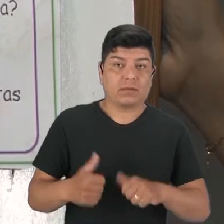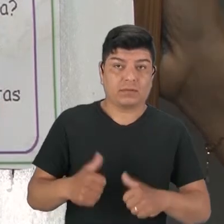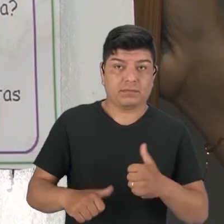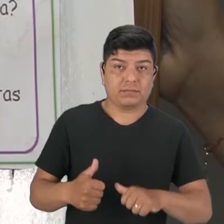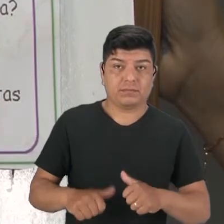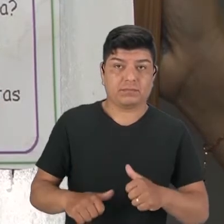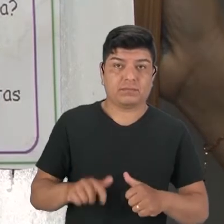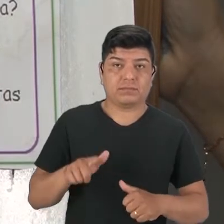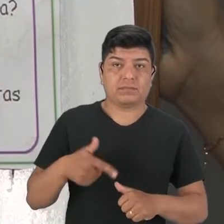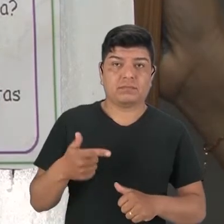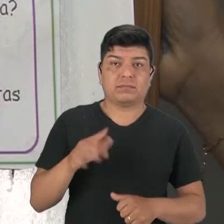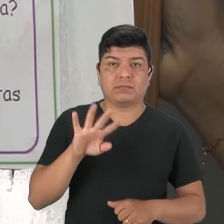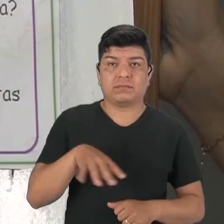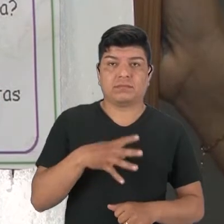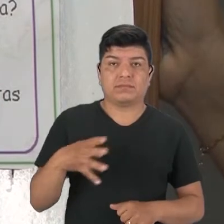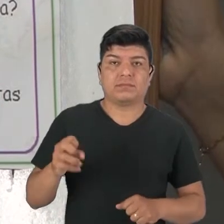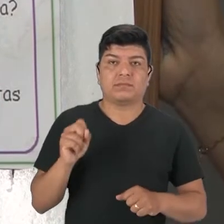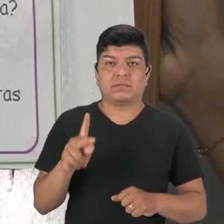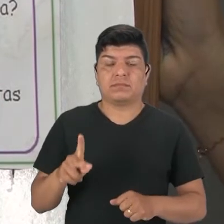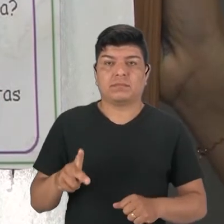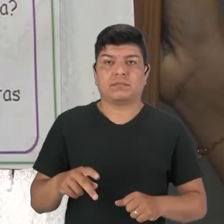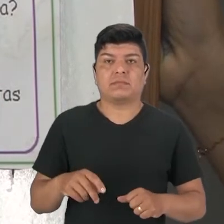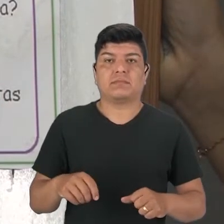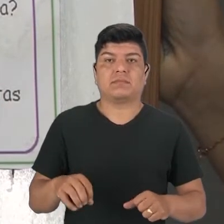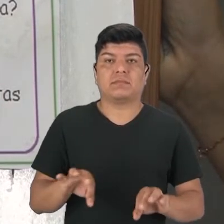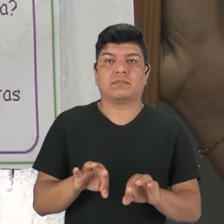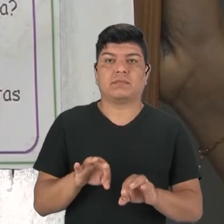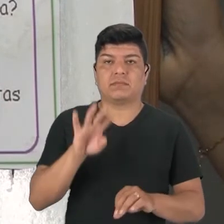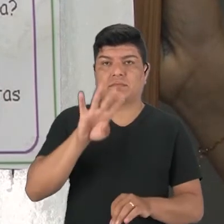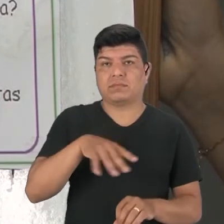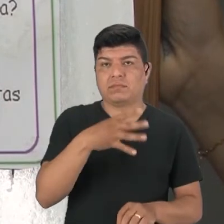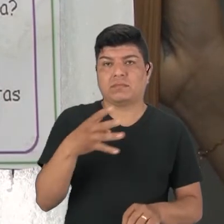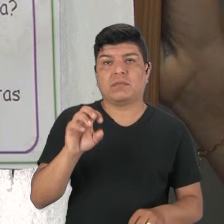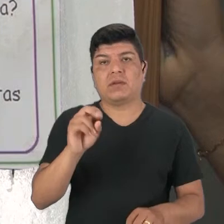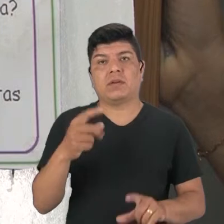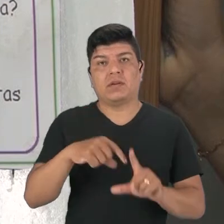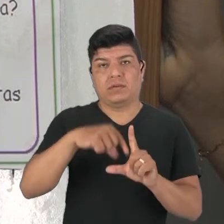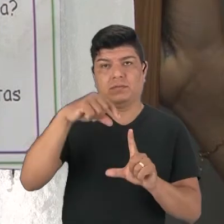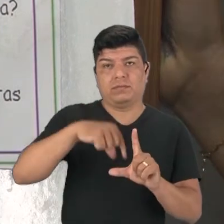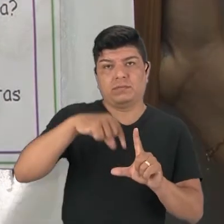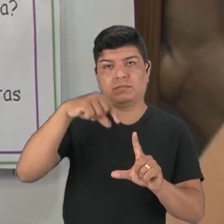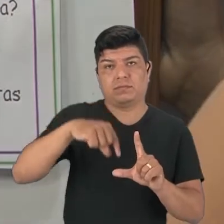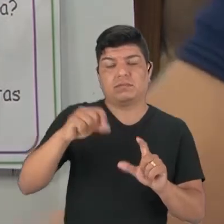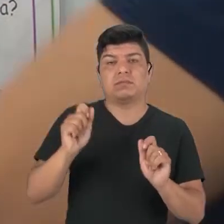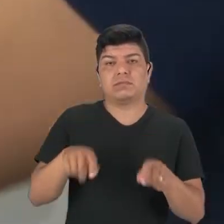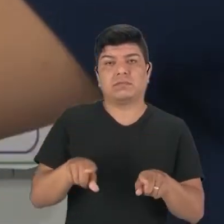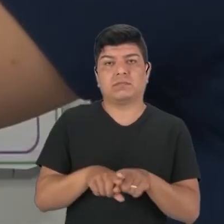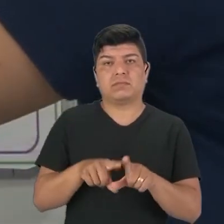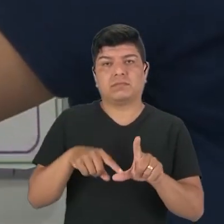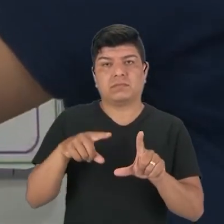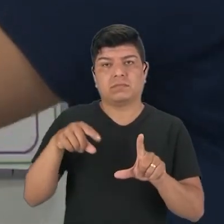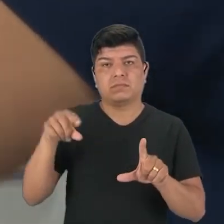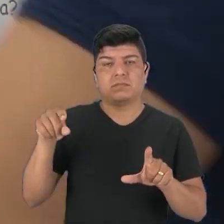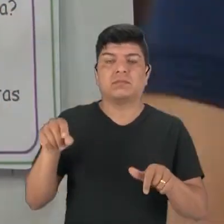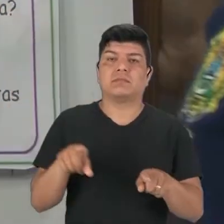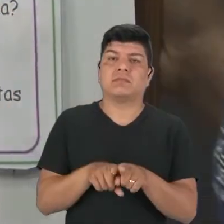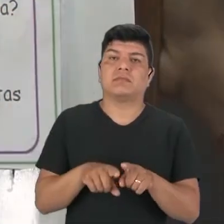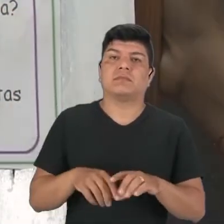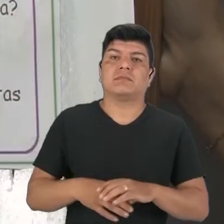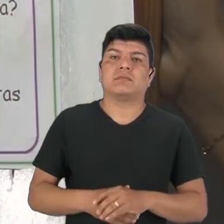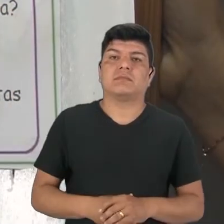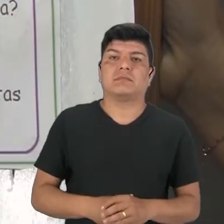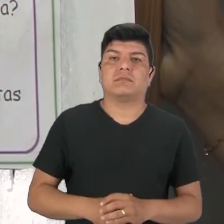analisar o próximo gráfico, então, de barras ou colunas, como a gente costuma chamar, né? Tem alguns que chamam de barras e